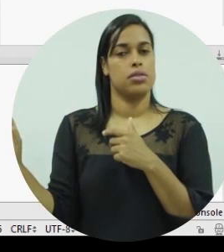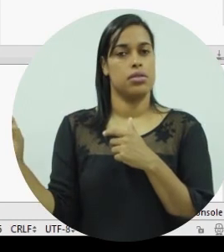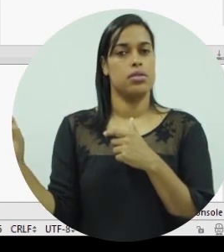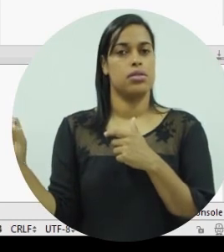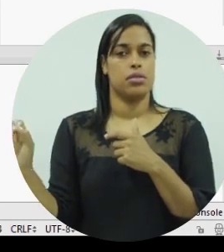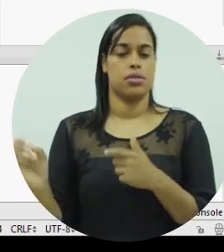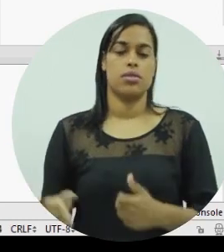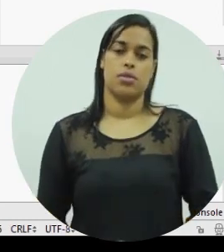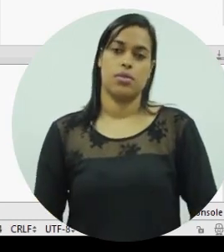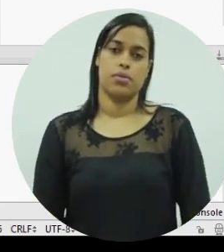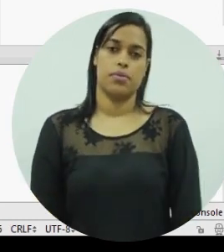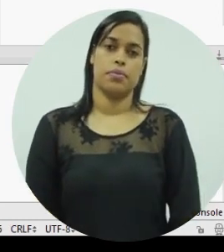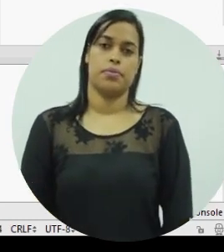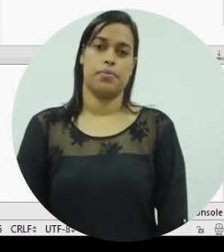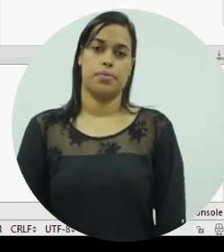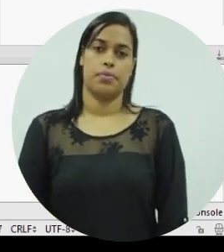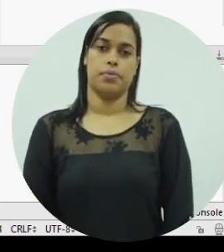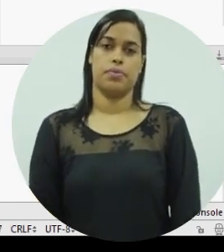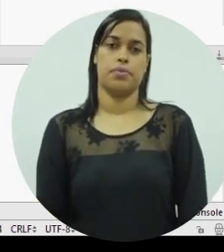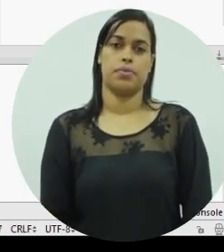10.